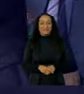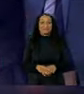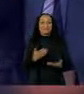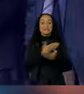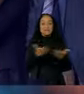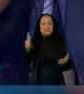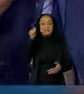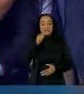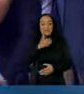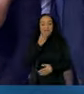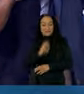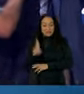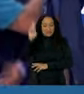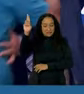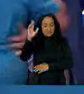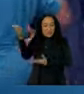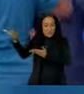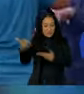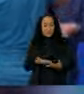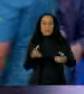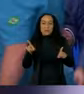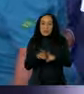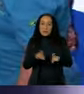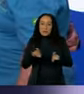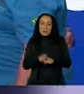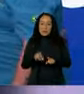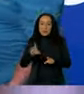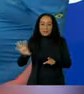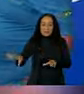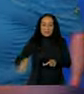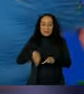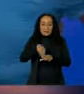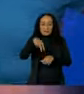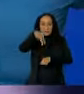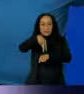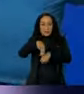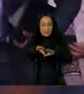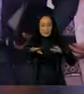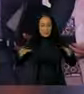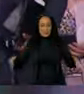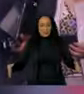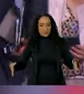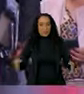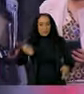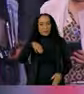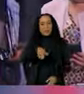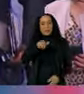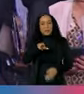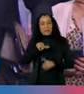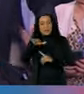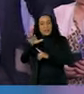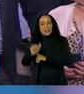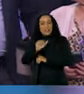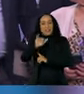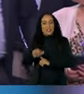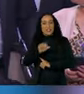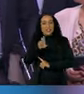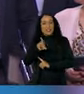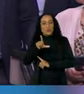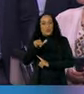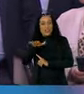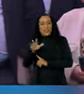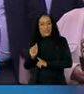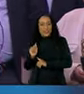Senhoras e senhores, convidamos também para compor o palco Maria Juliana